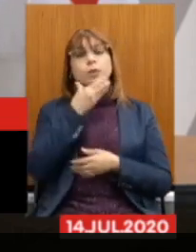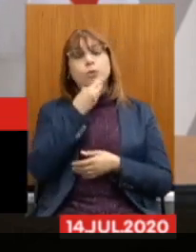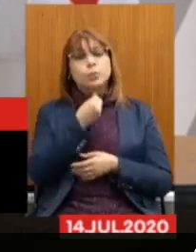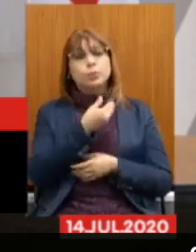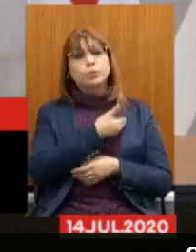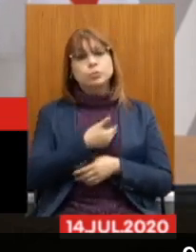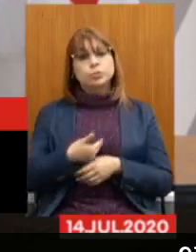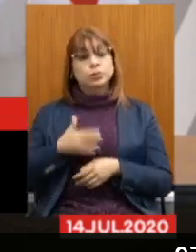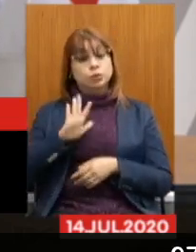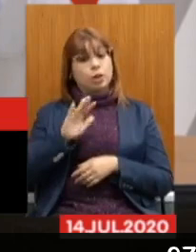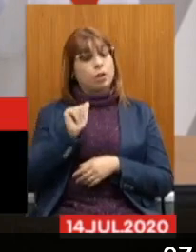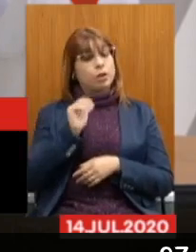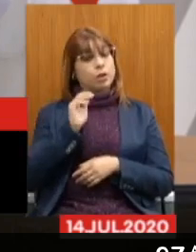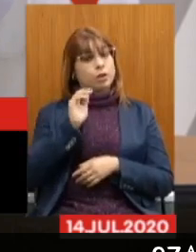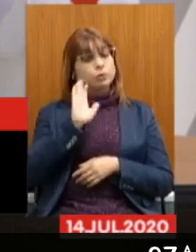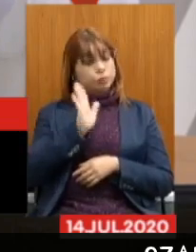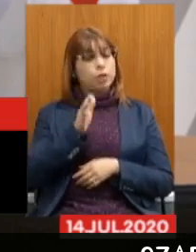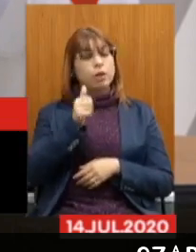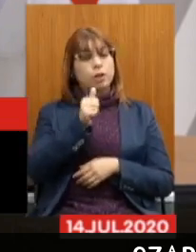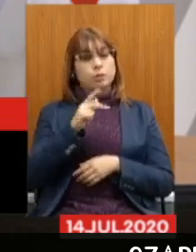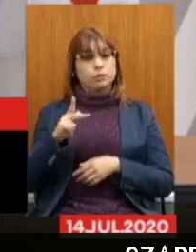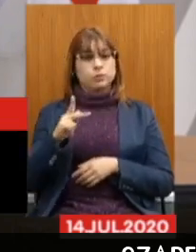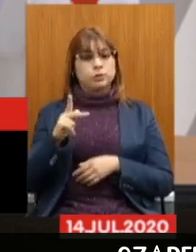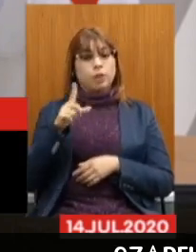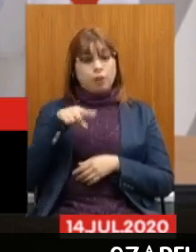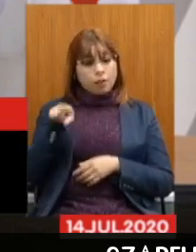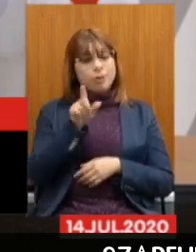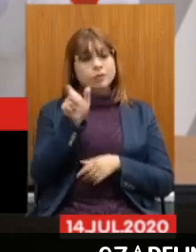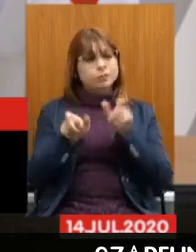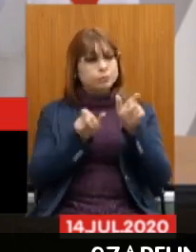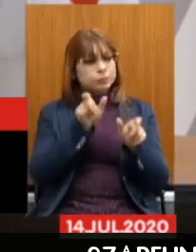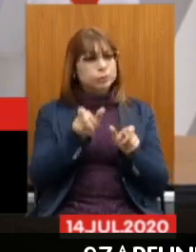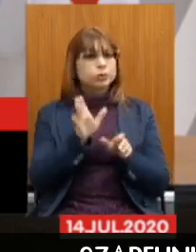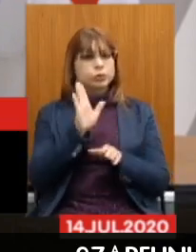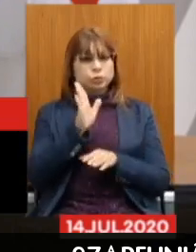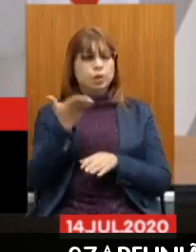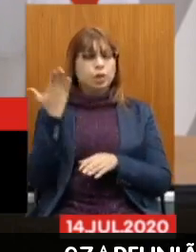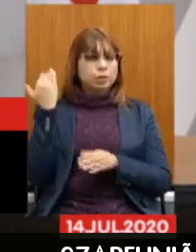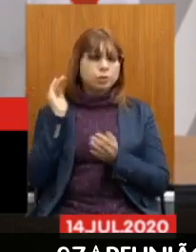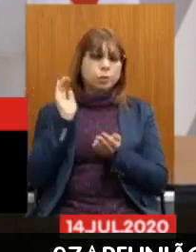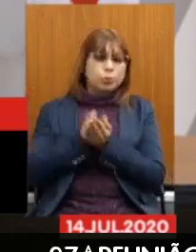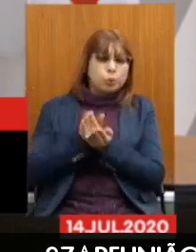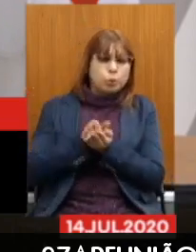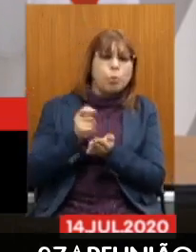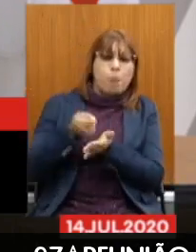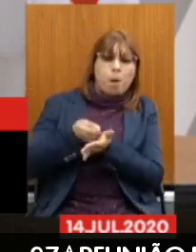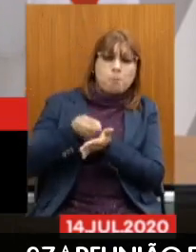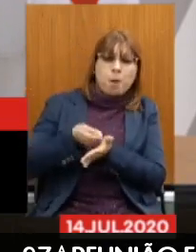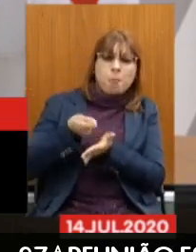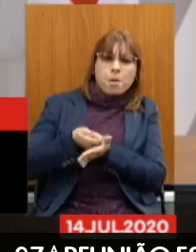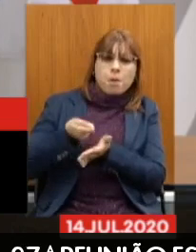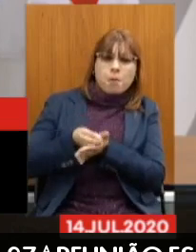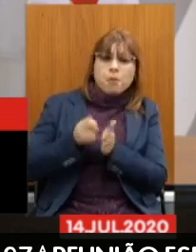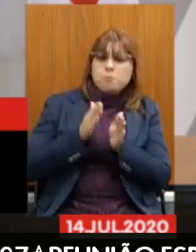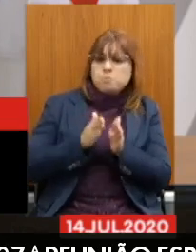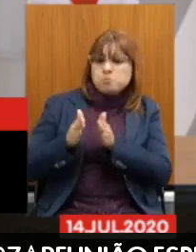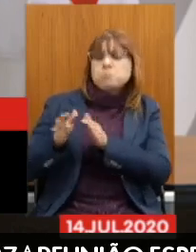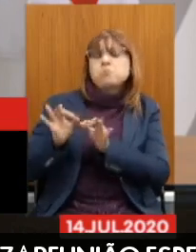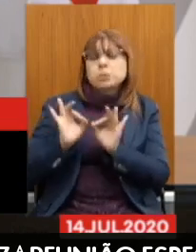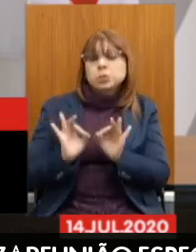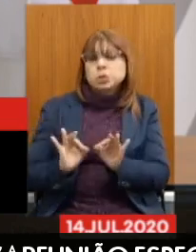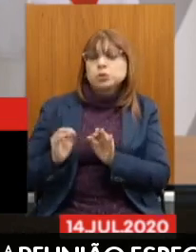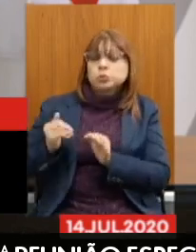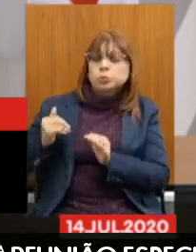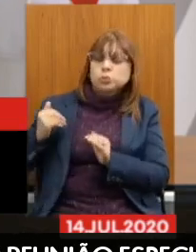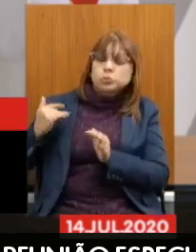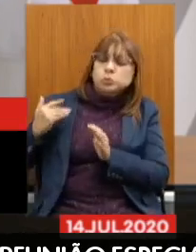públicas que se aposentaram. E a essas pessoas que já contribuíram regular e compulsoriamente durante todo